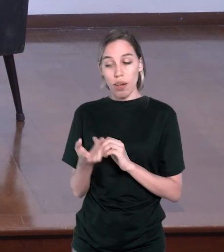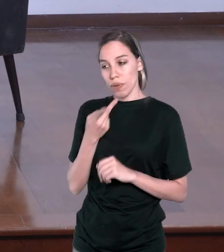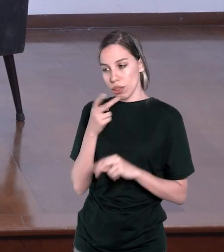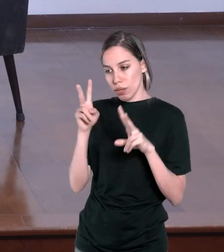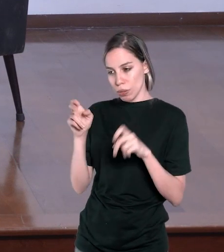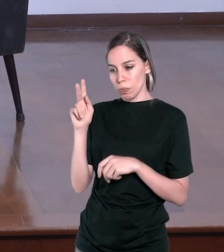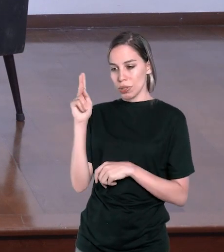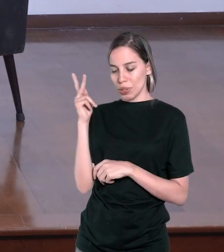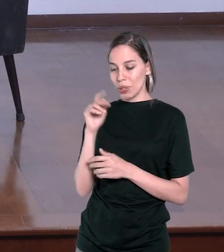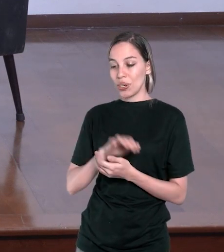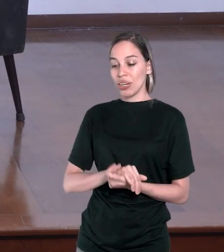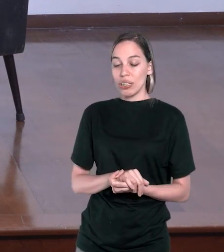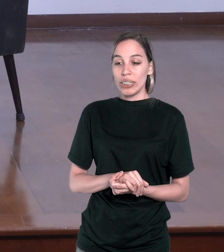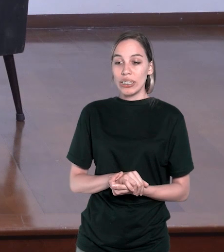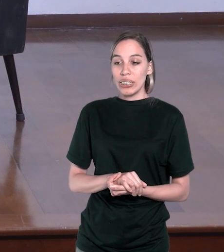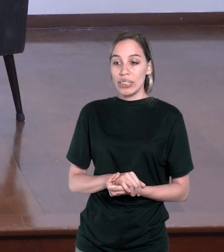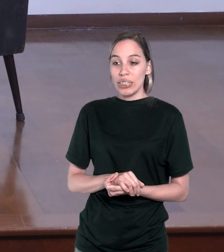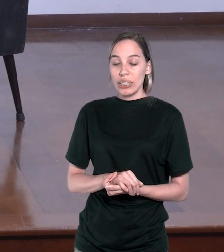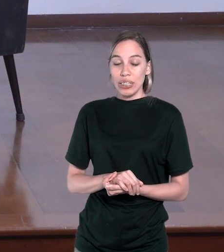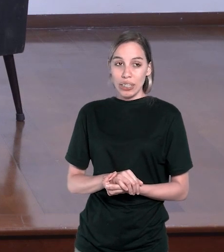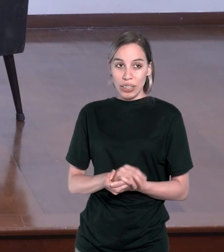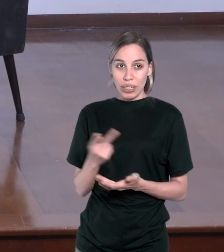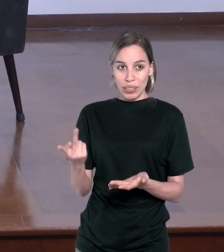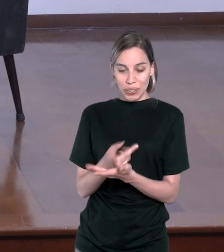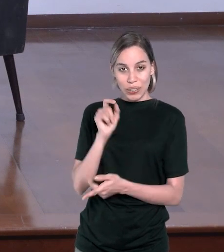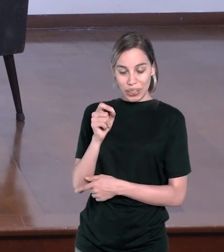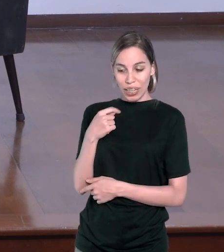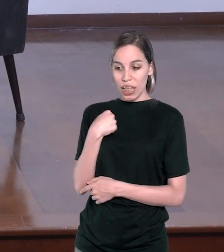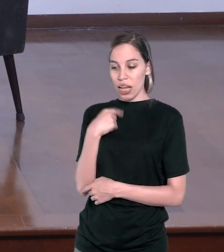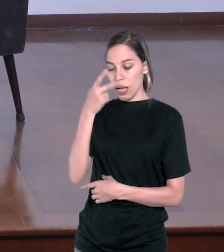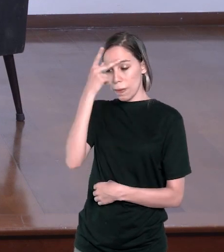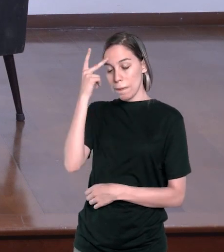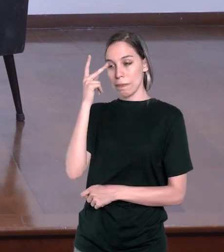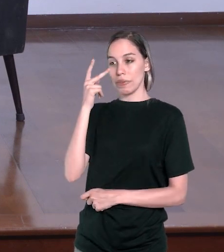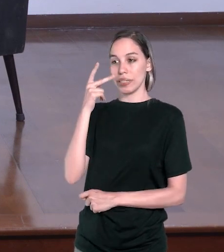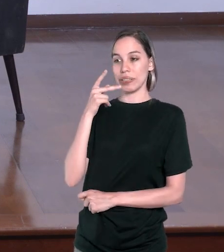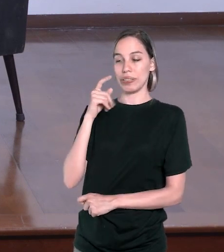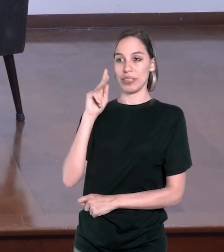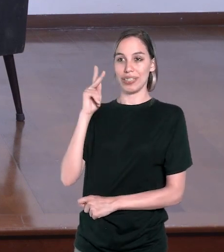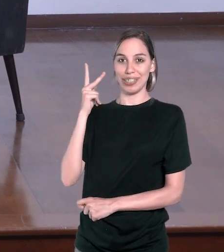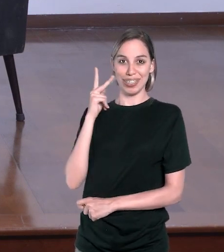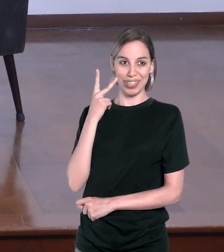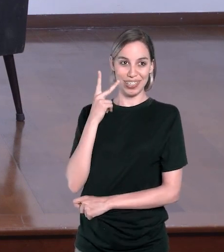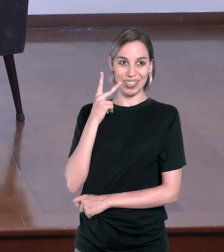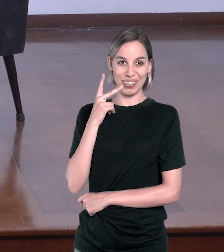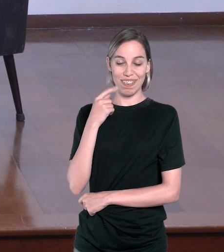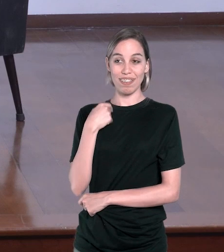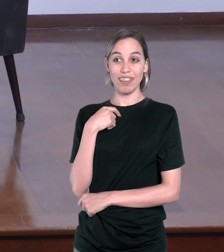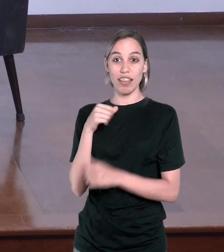um caso aqui fora da história? Pode, né? Eu fui uma das poucas pessoas na história, viu, Max, que ficou